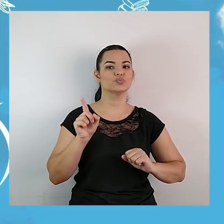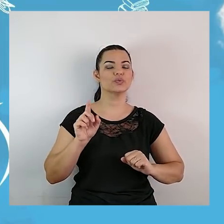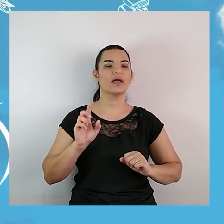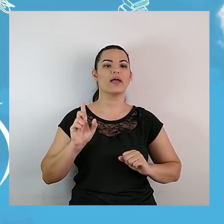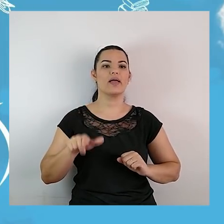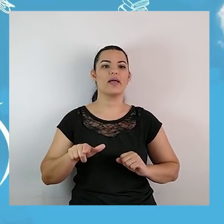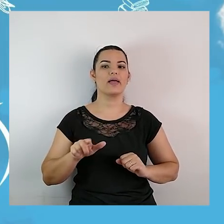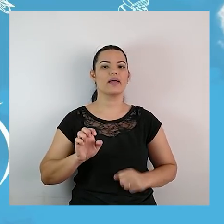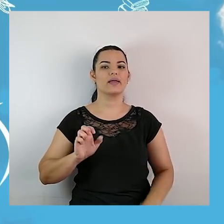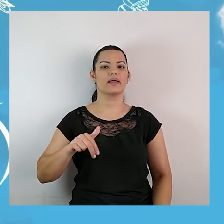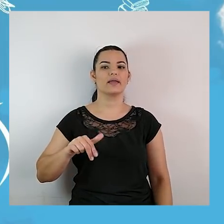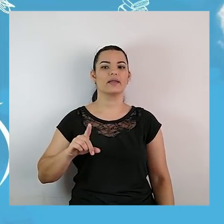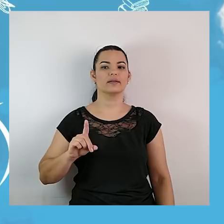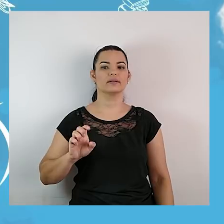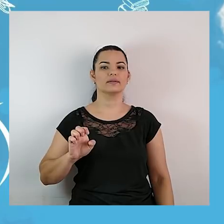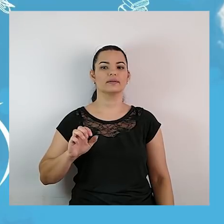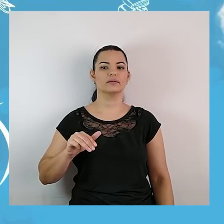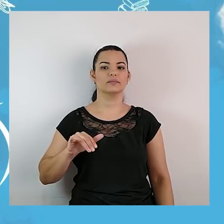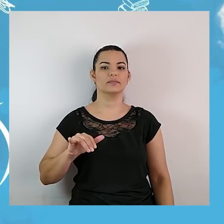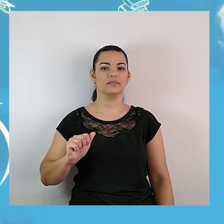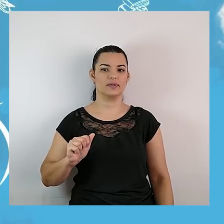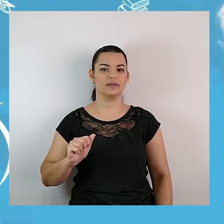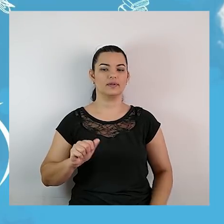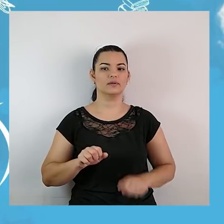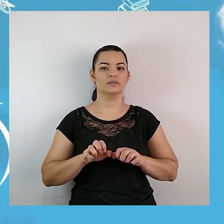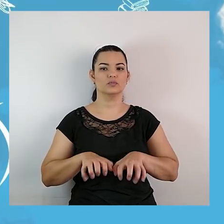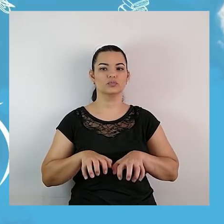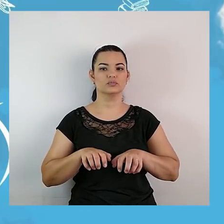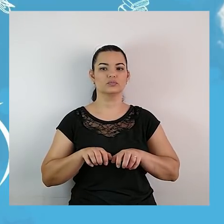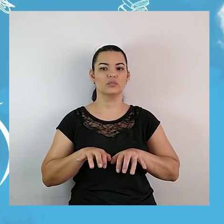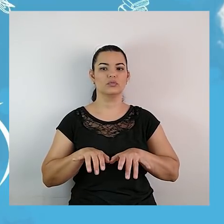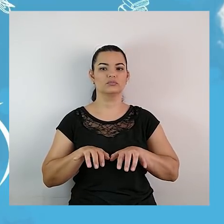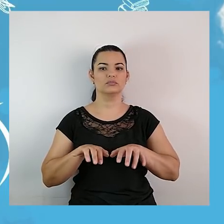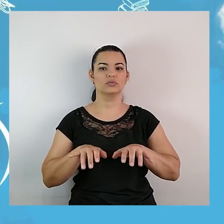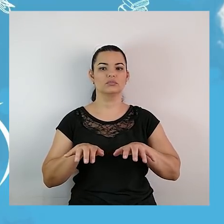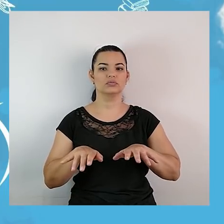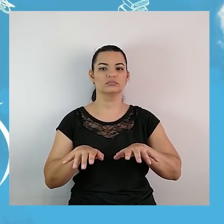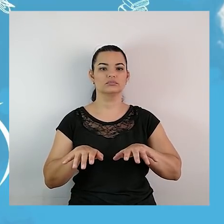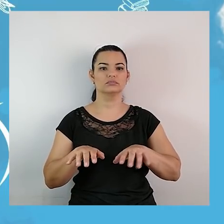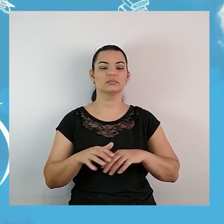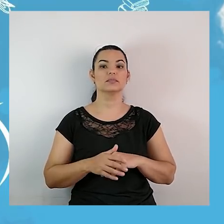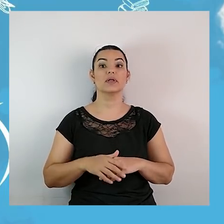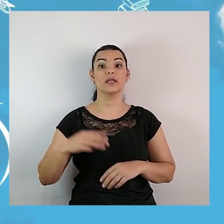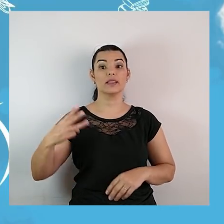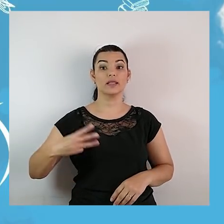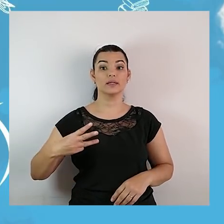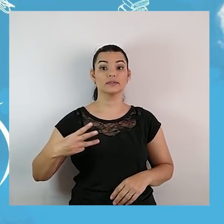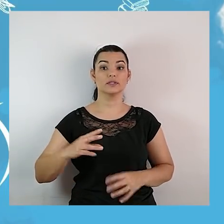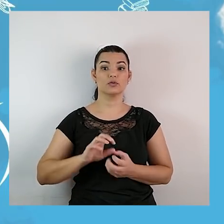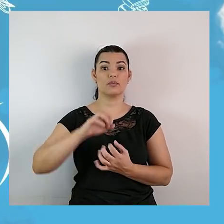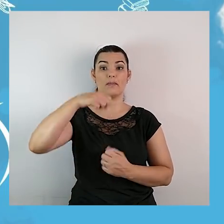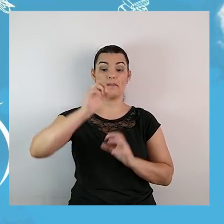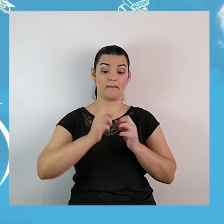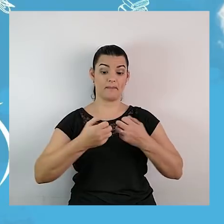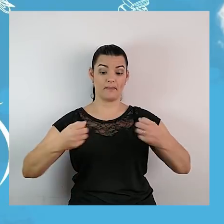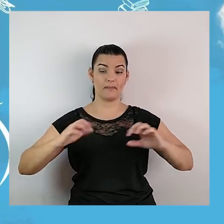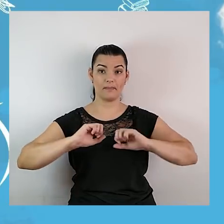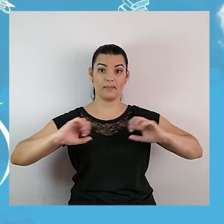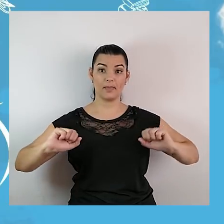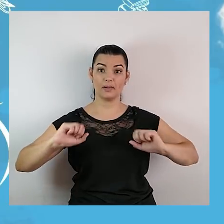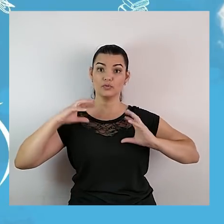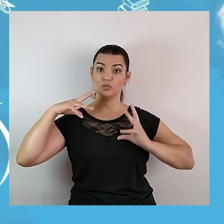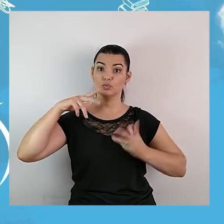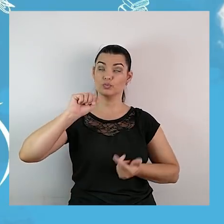uma endemia. E uma terceira situação com um mapa sendo considerado